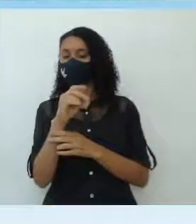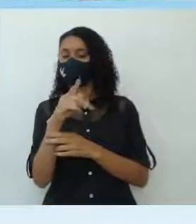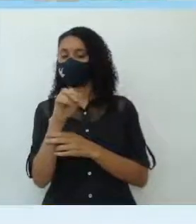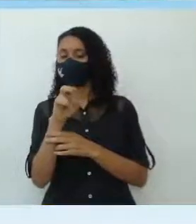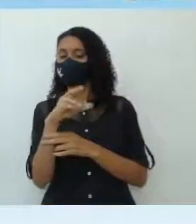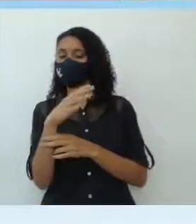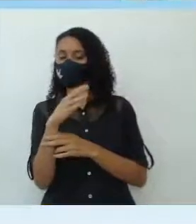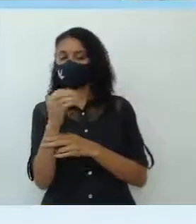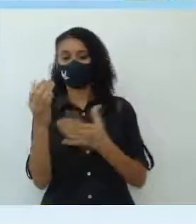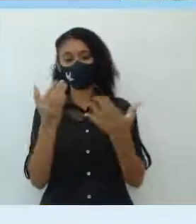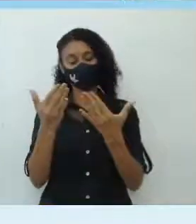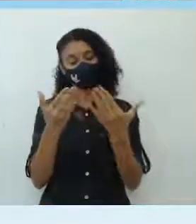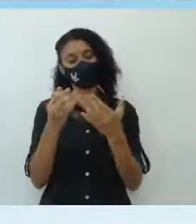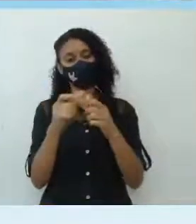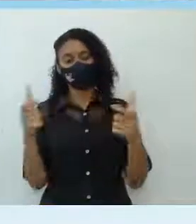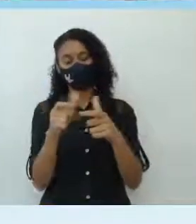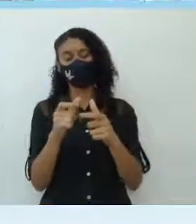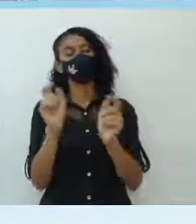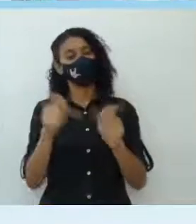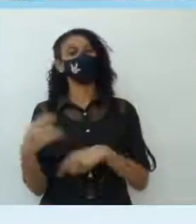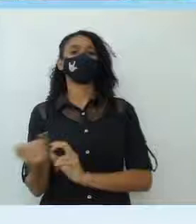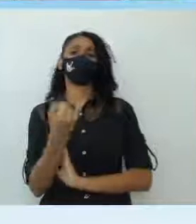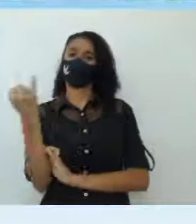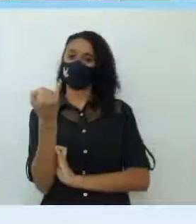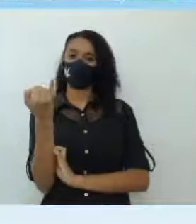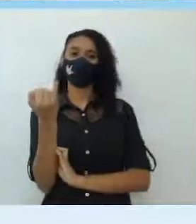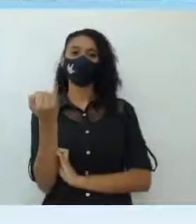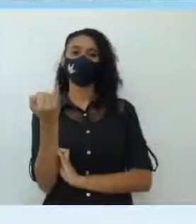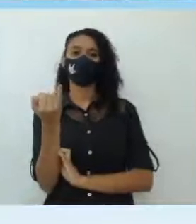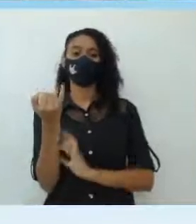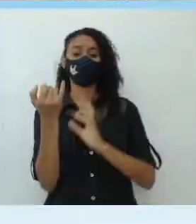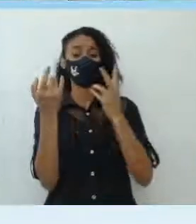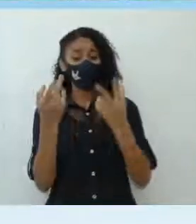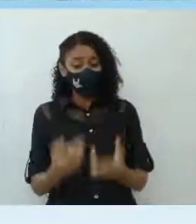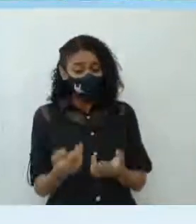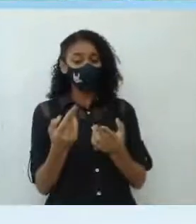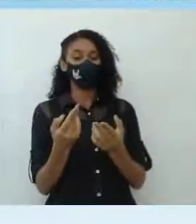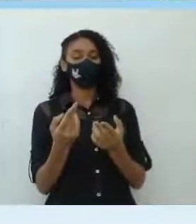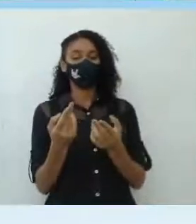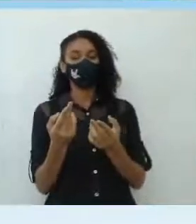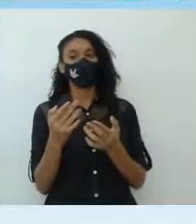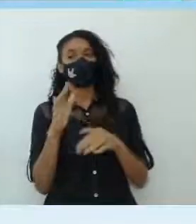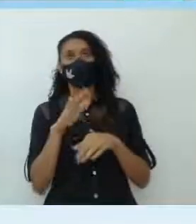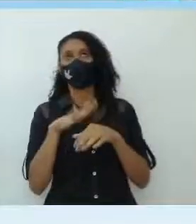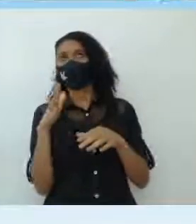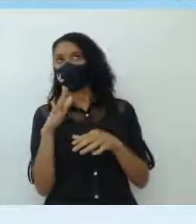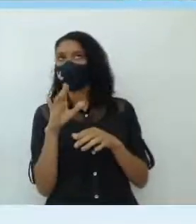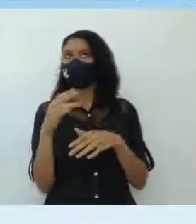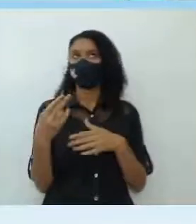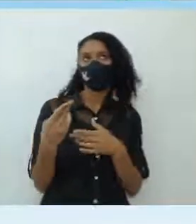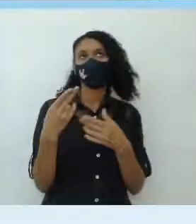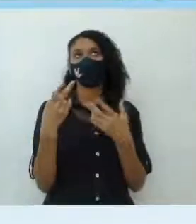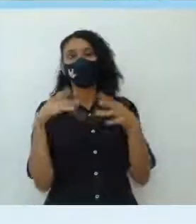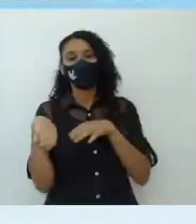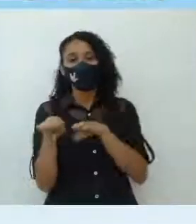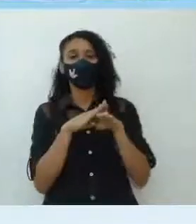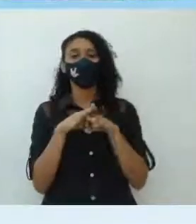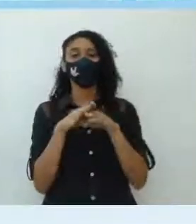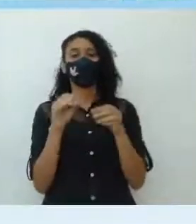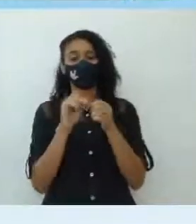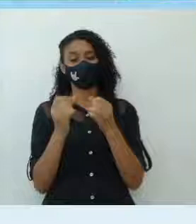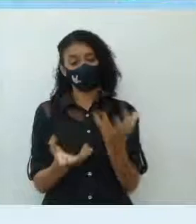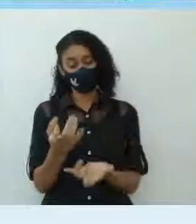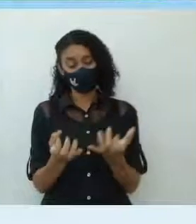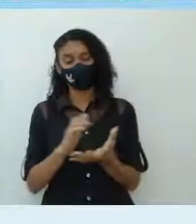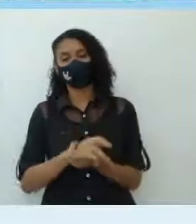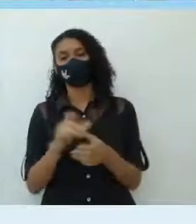importante. Tão ou mais importante quanto no ato de cozinhar. Então, imagina você que vai preparar um prato, né? Recentemente